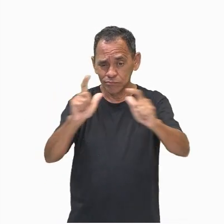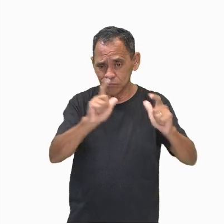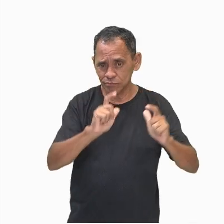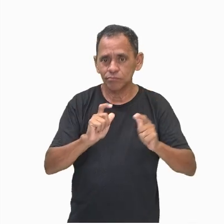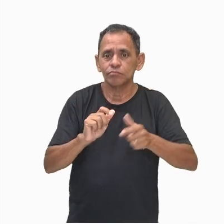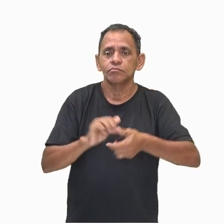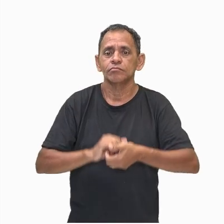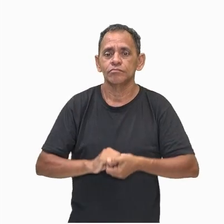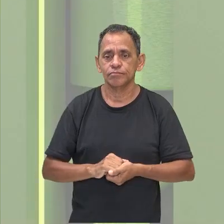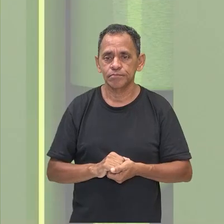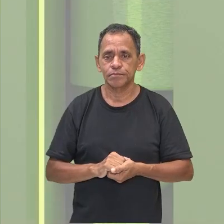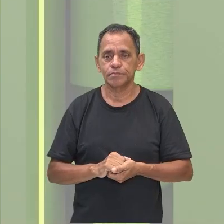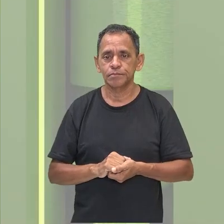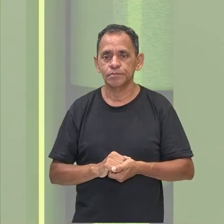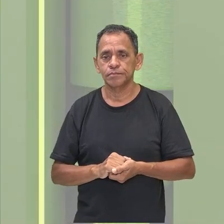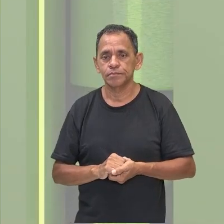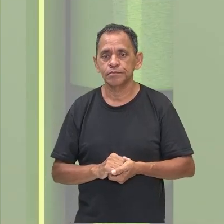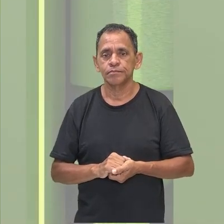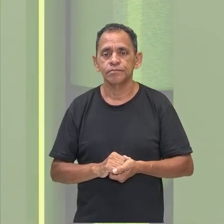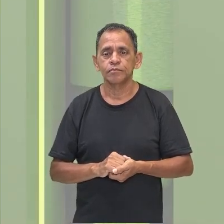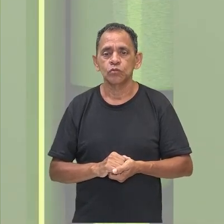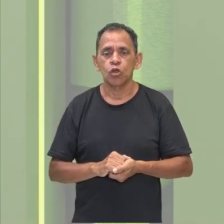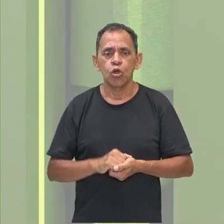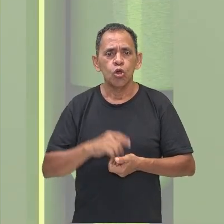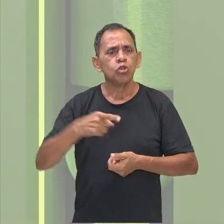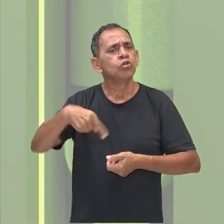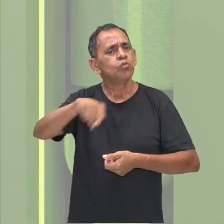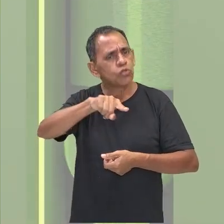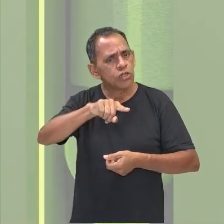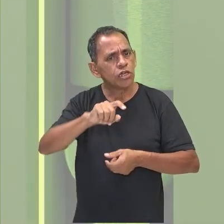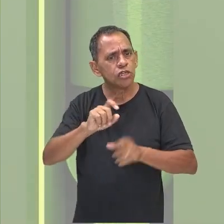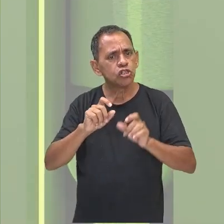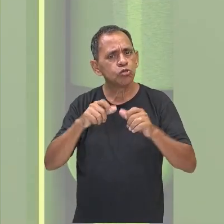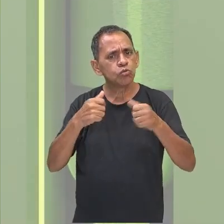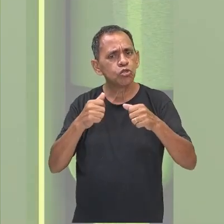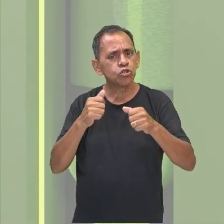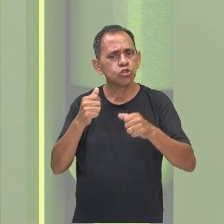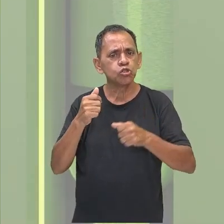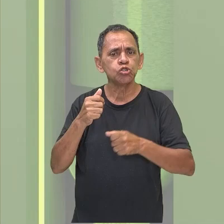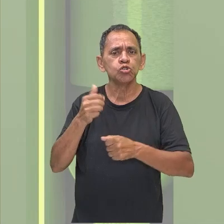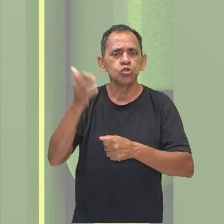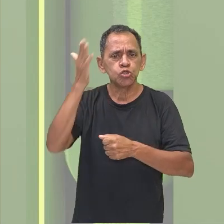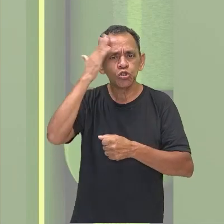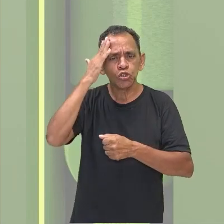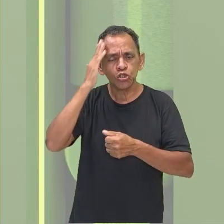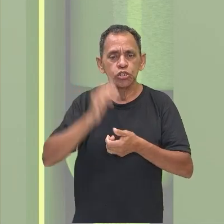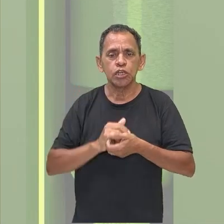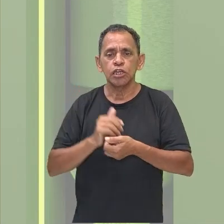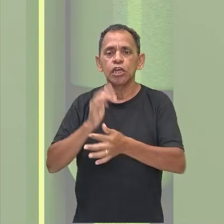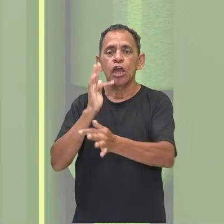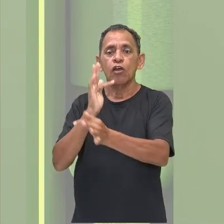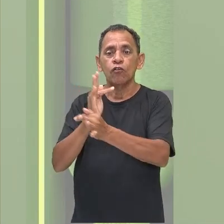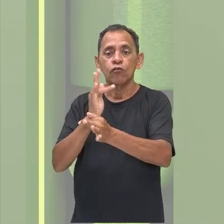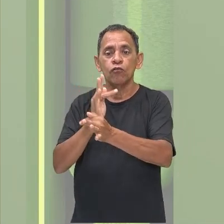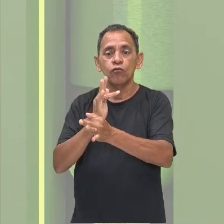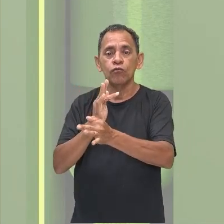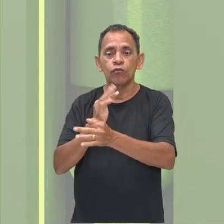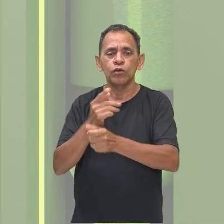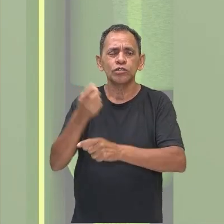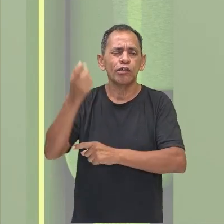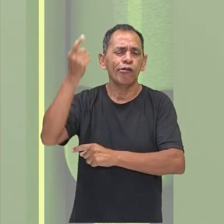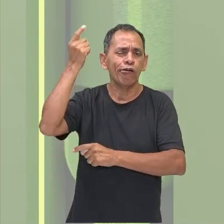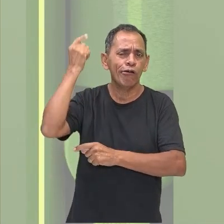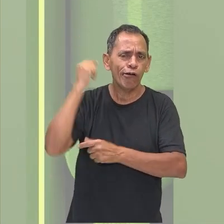tá pessoal entendam que a física vem aí da palavra grega physics que significa